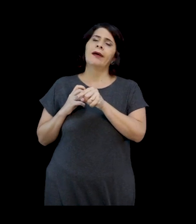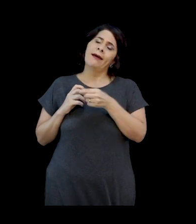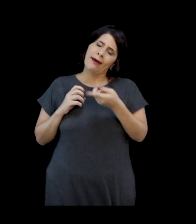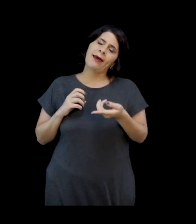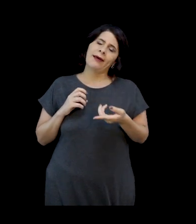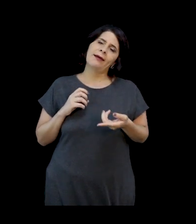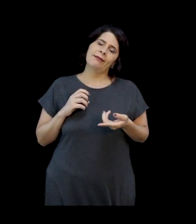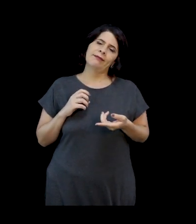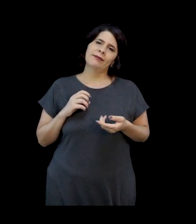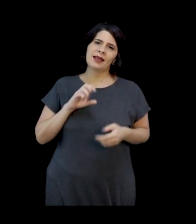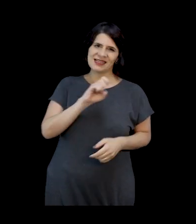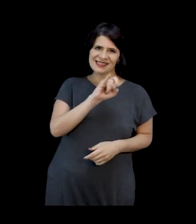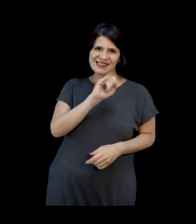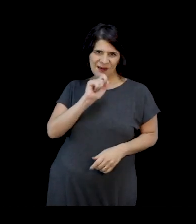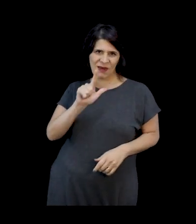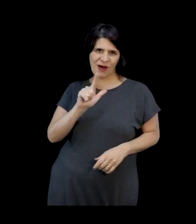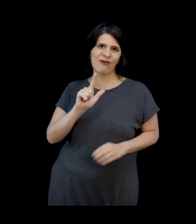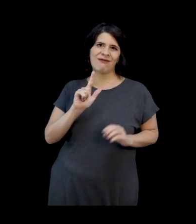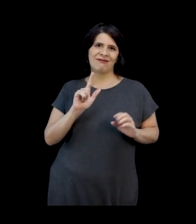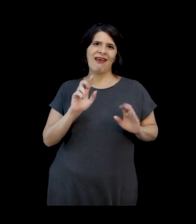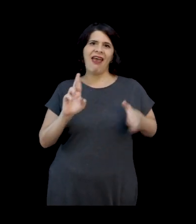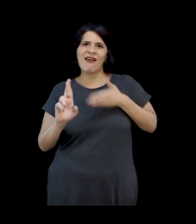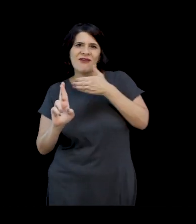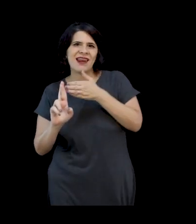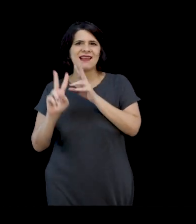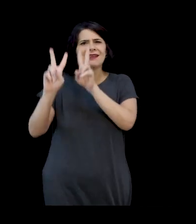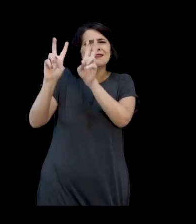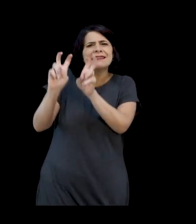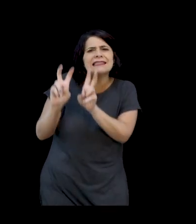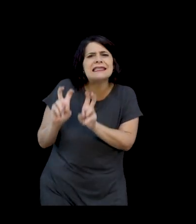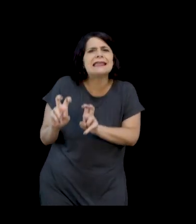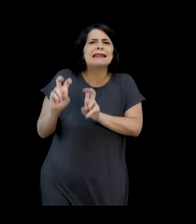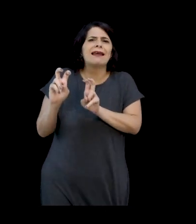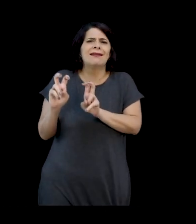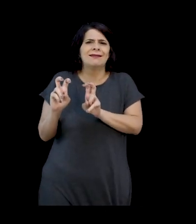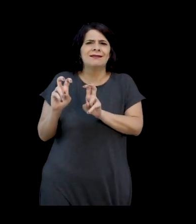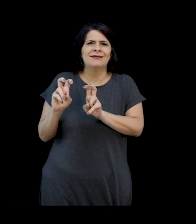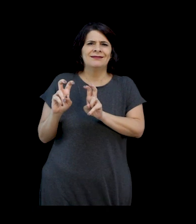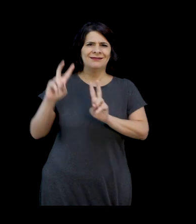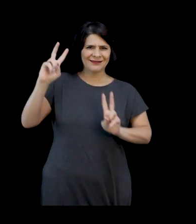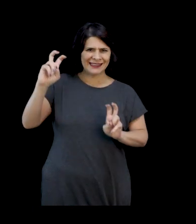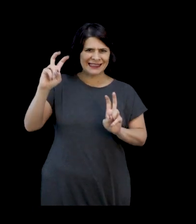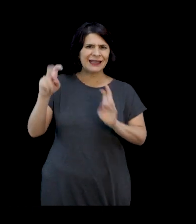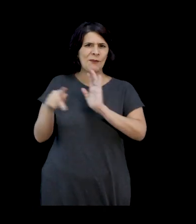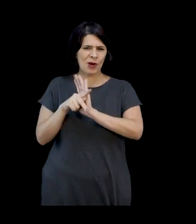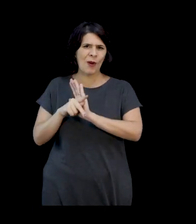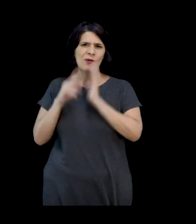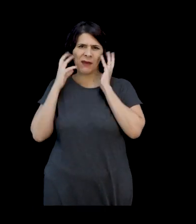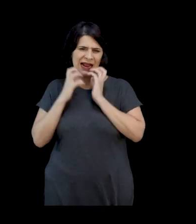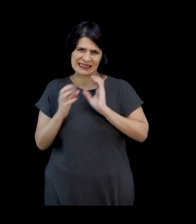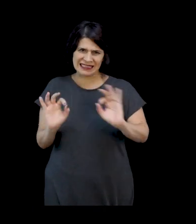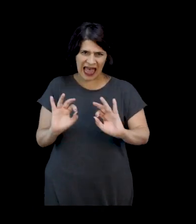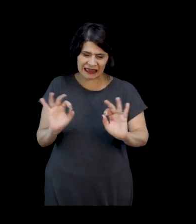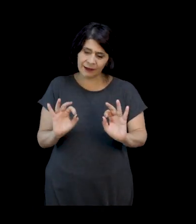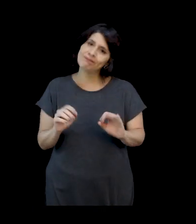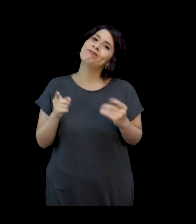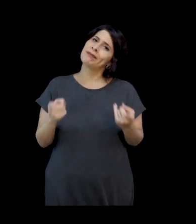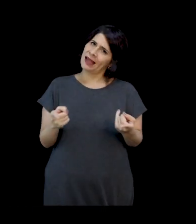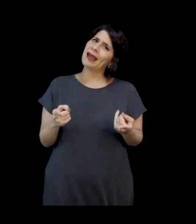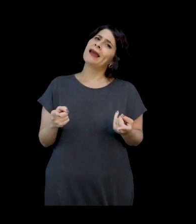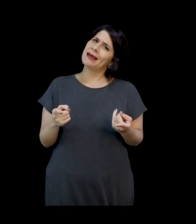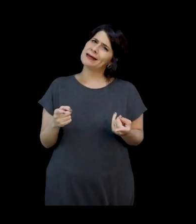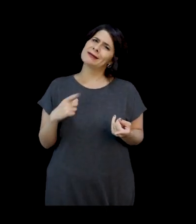dele não fazer referências ao marxismo, uma filosofia supostamente materialista, faz dele um idealista,